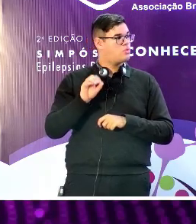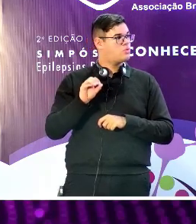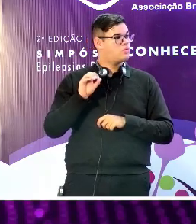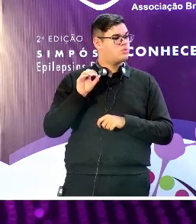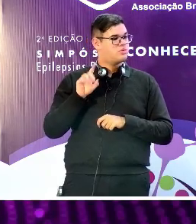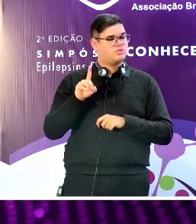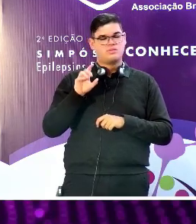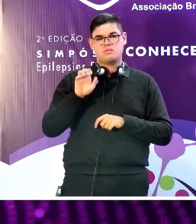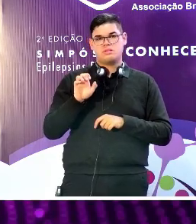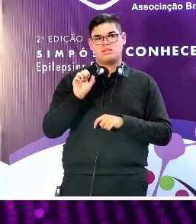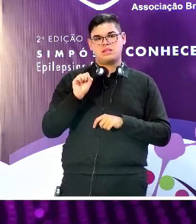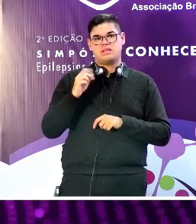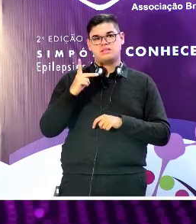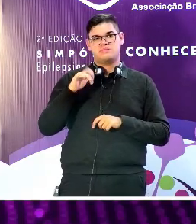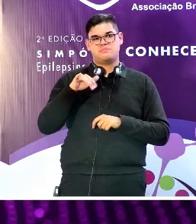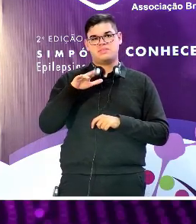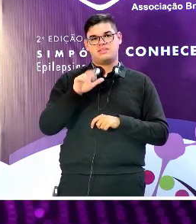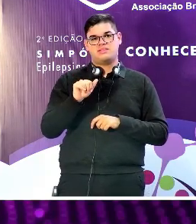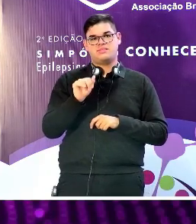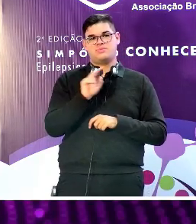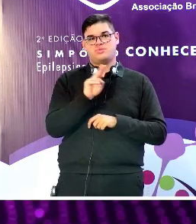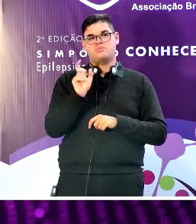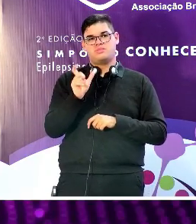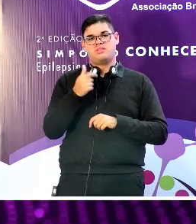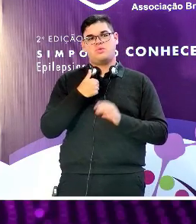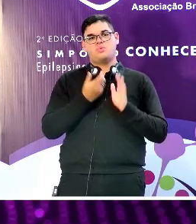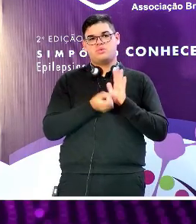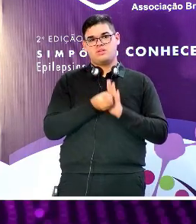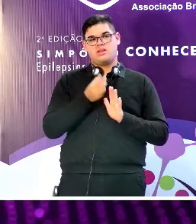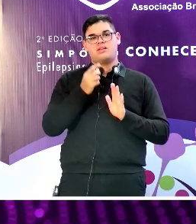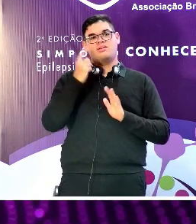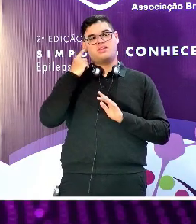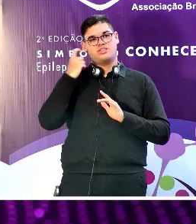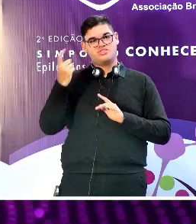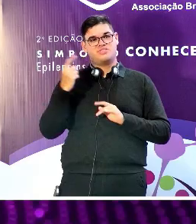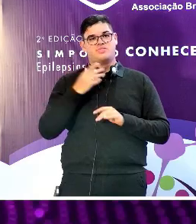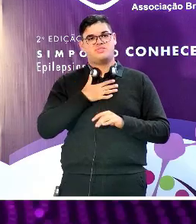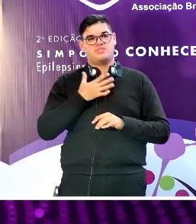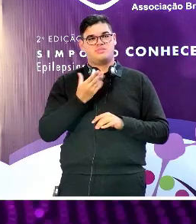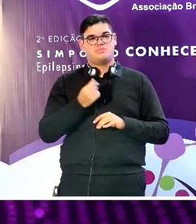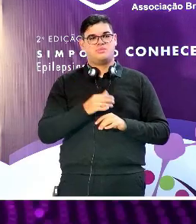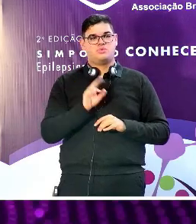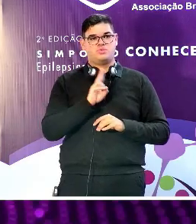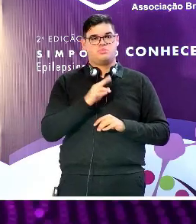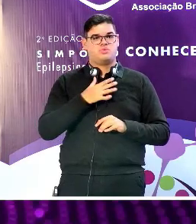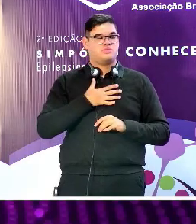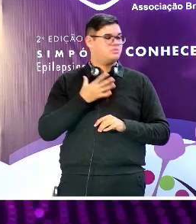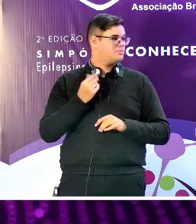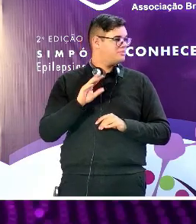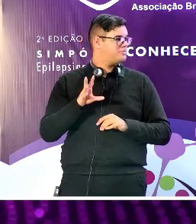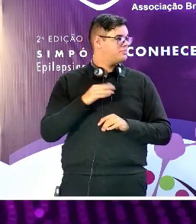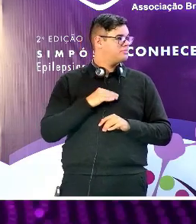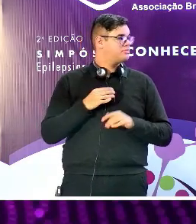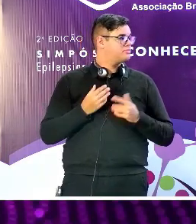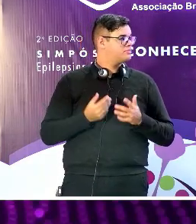Neurovespina, entenderam? Né? Assim, pouco criativa, mas ficou esse nome, pegou. Né? E